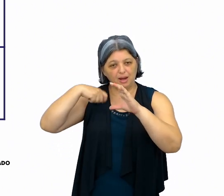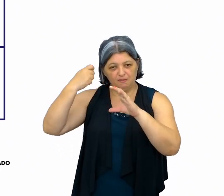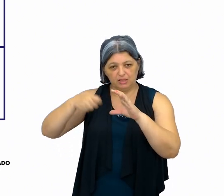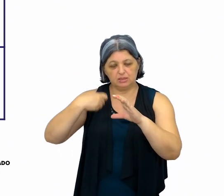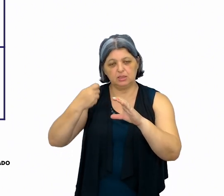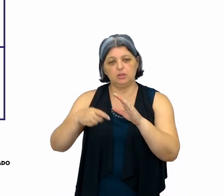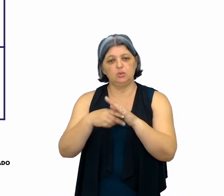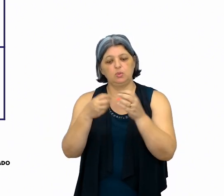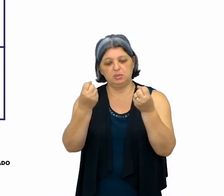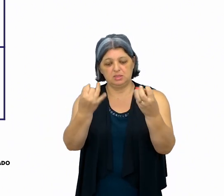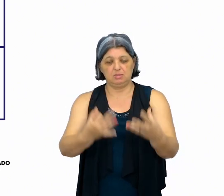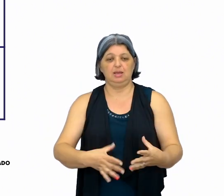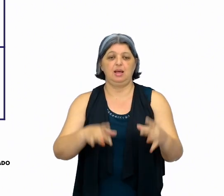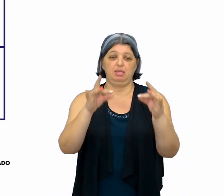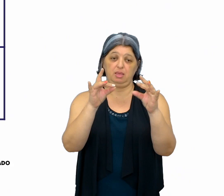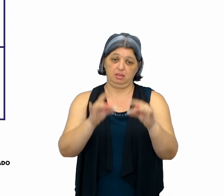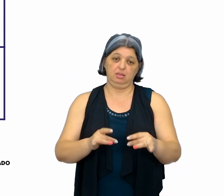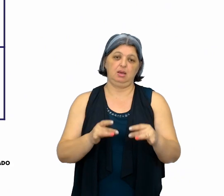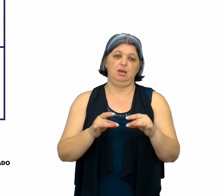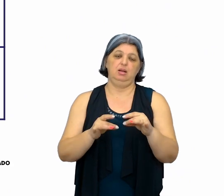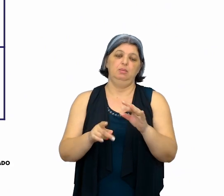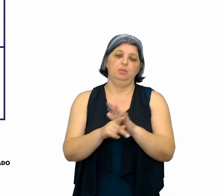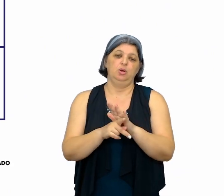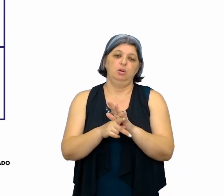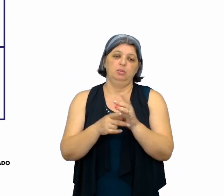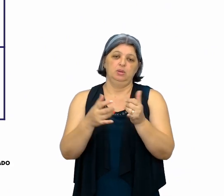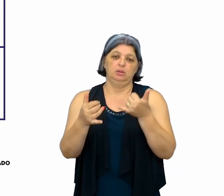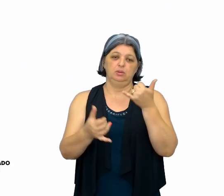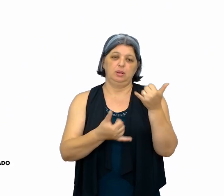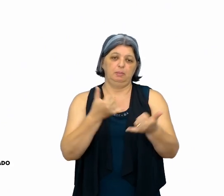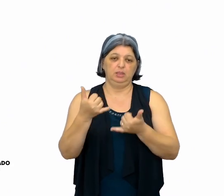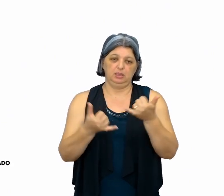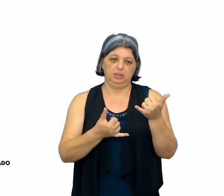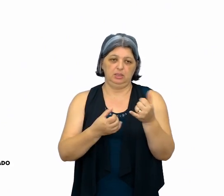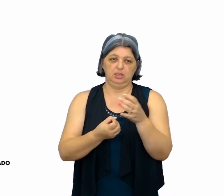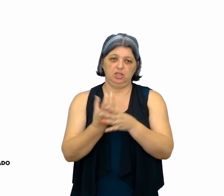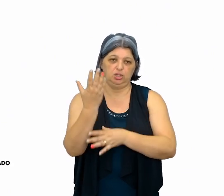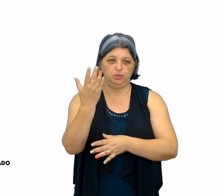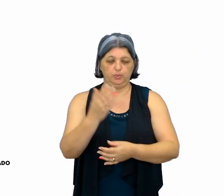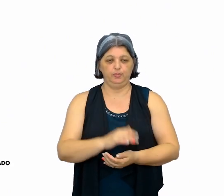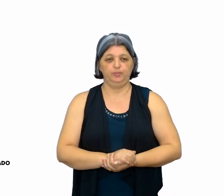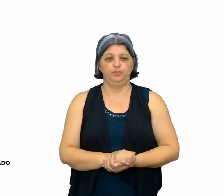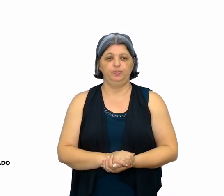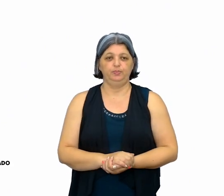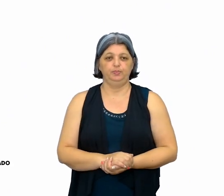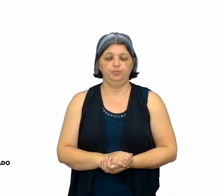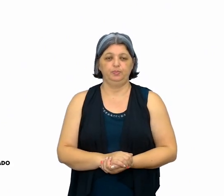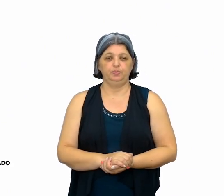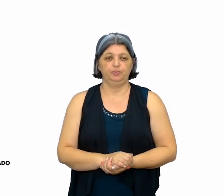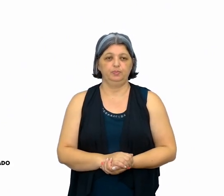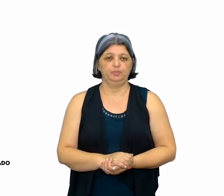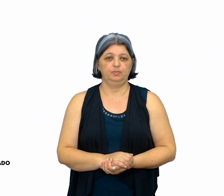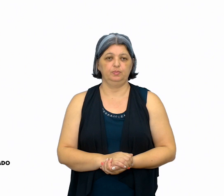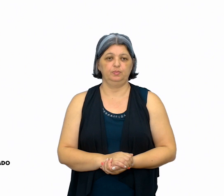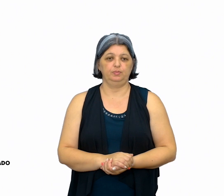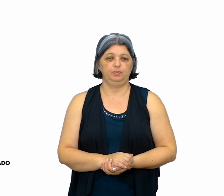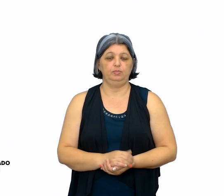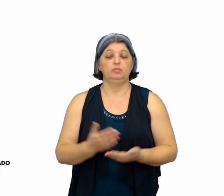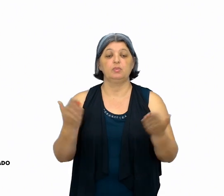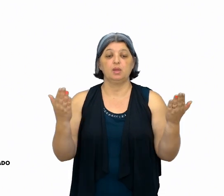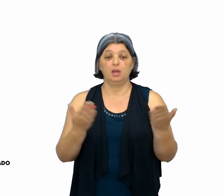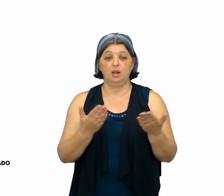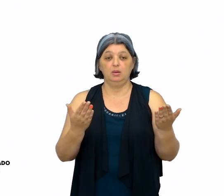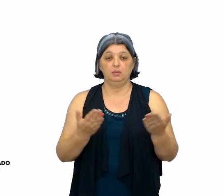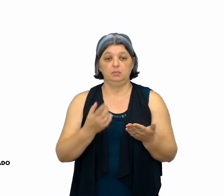do jogo que criaram. Pode passar, por favor, o slide. Bom, vamos pensar aqui